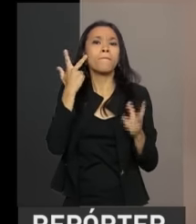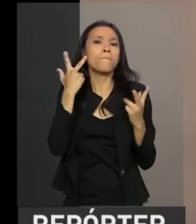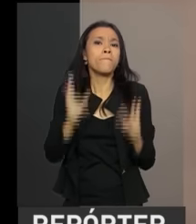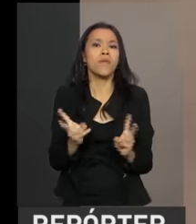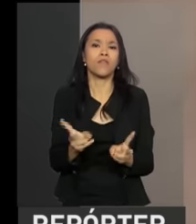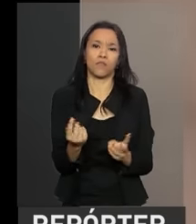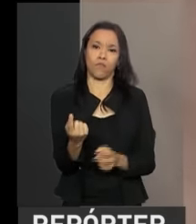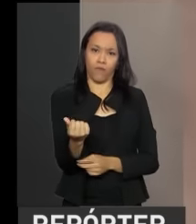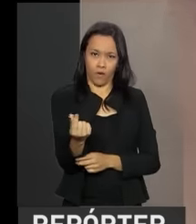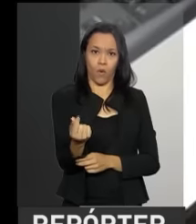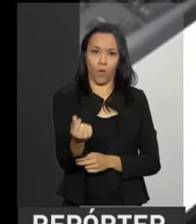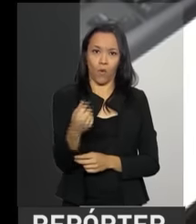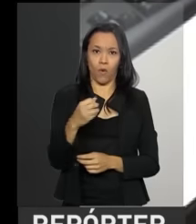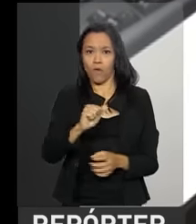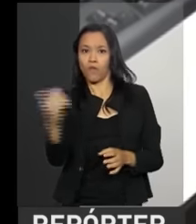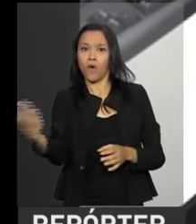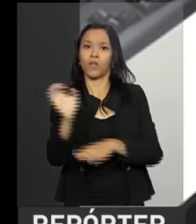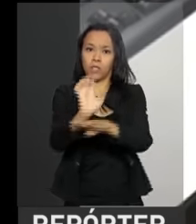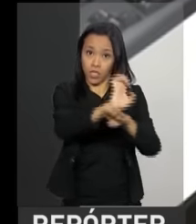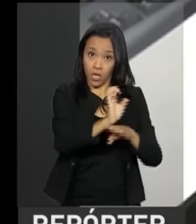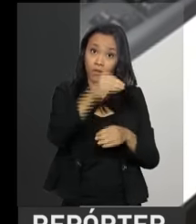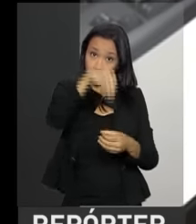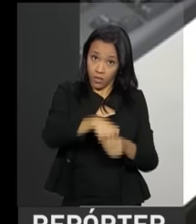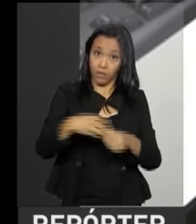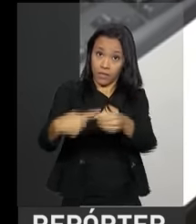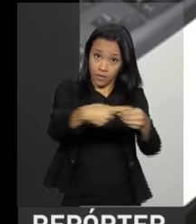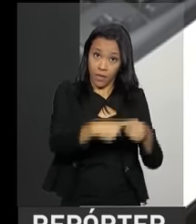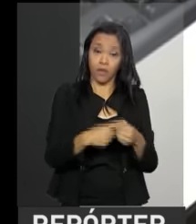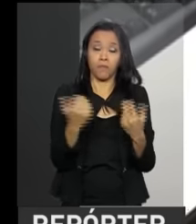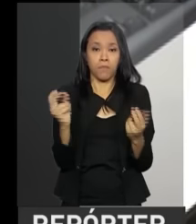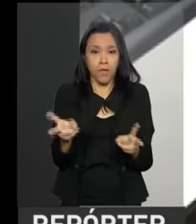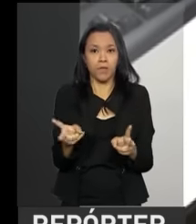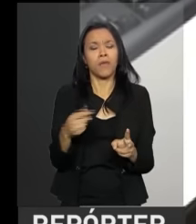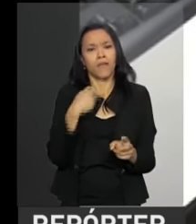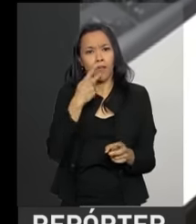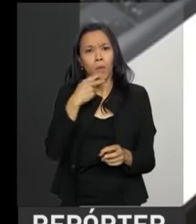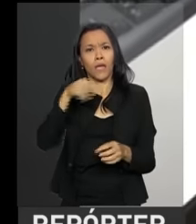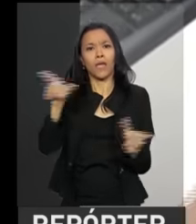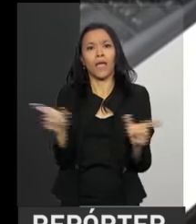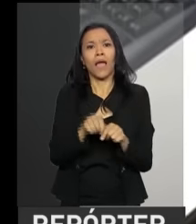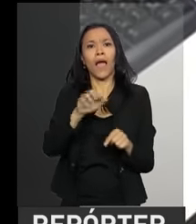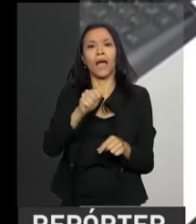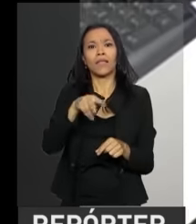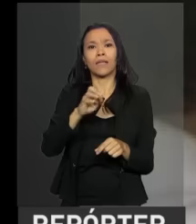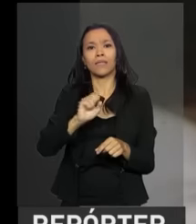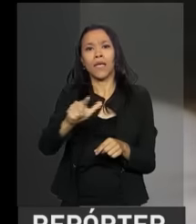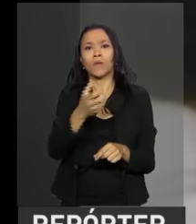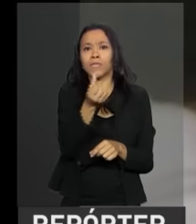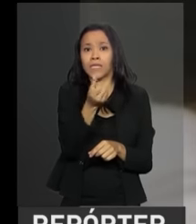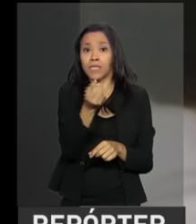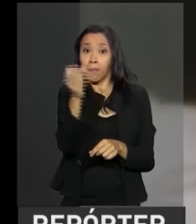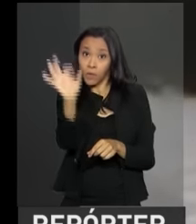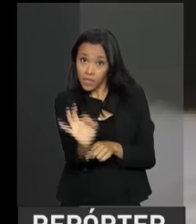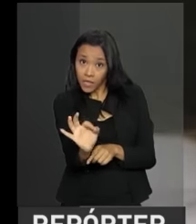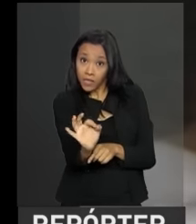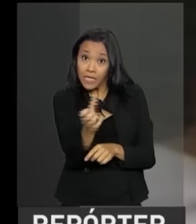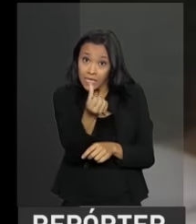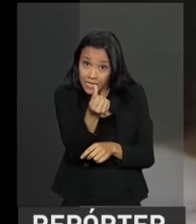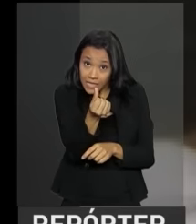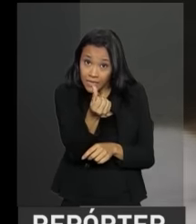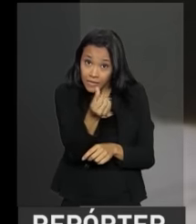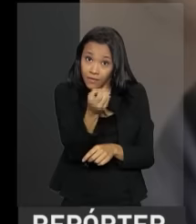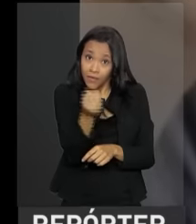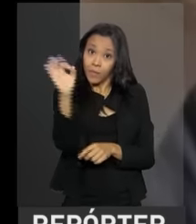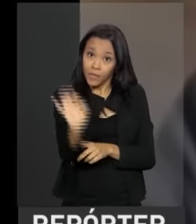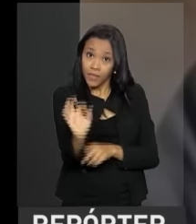Agência Nacional de Telecomunicações, a Anatel, estima uma redução de 60% no custo da ligação. Mas o benefício